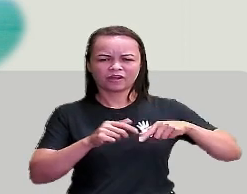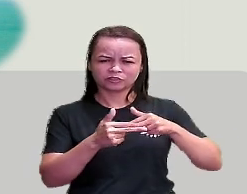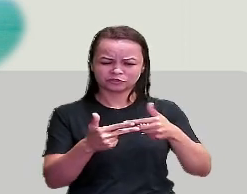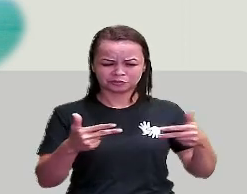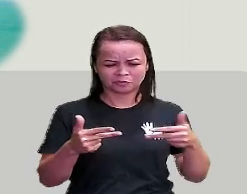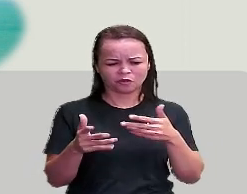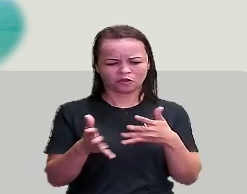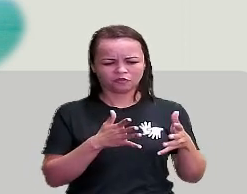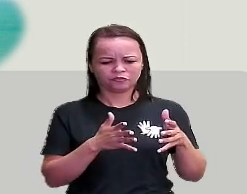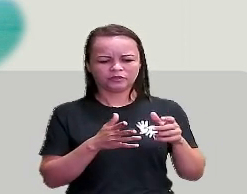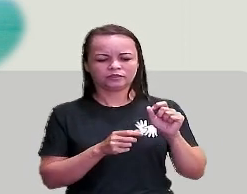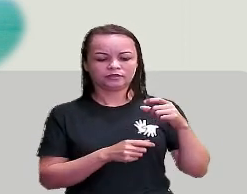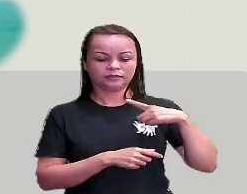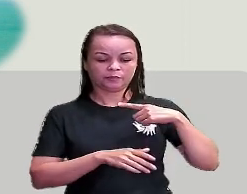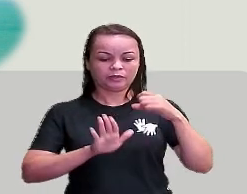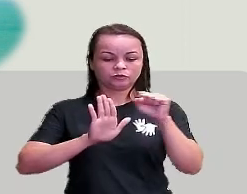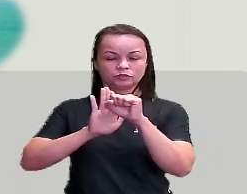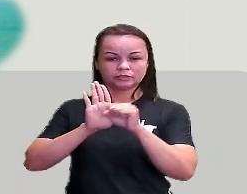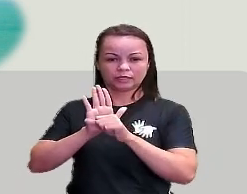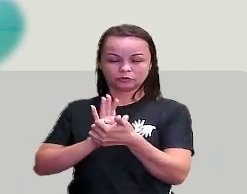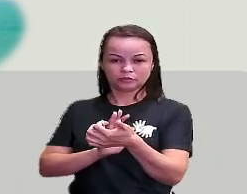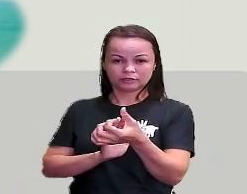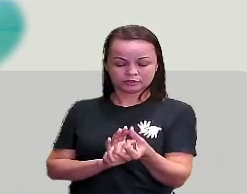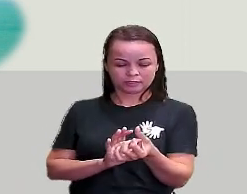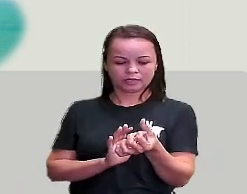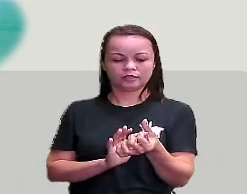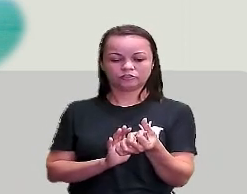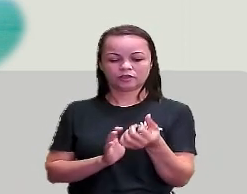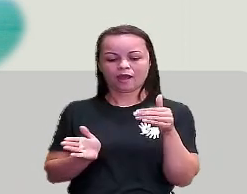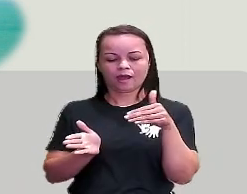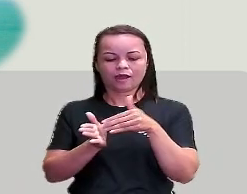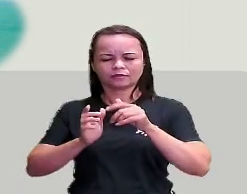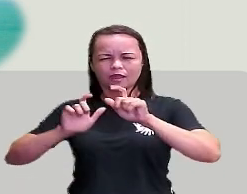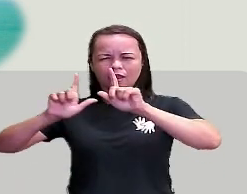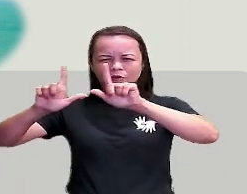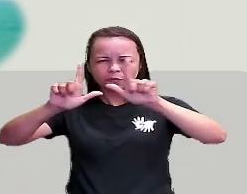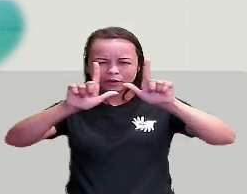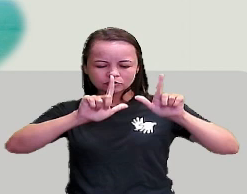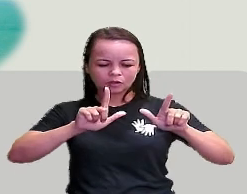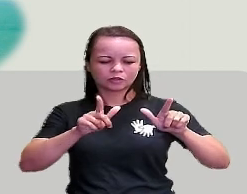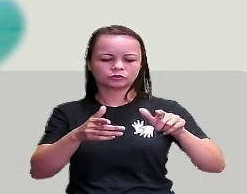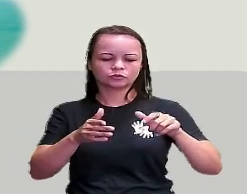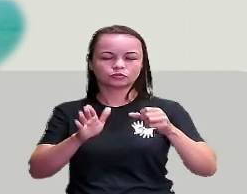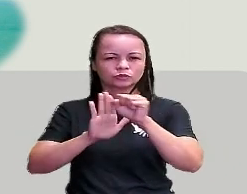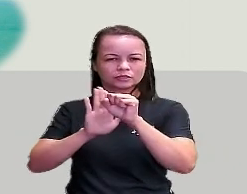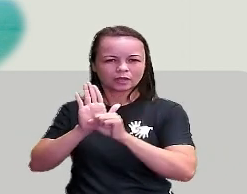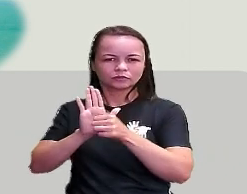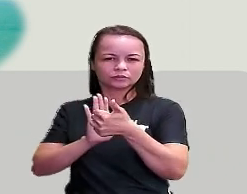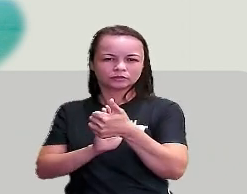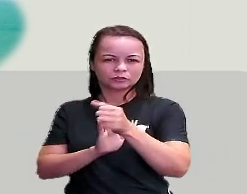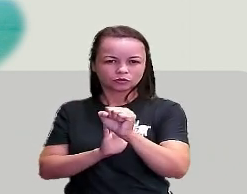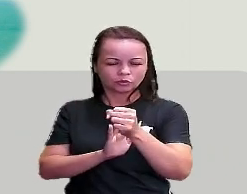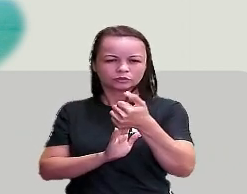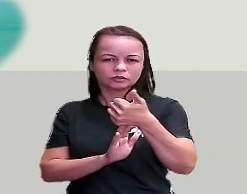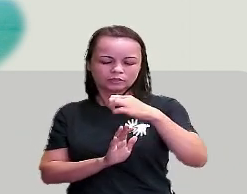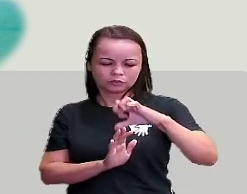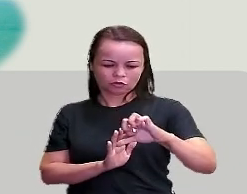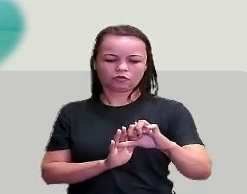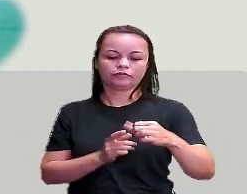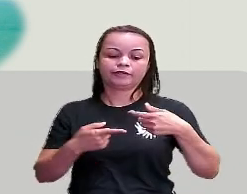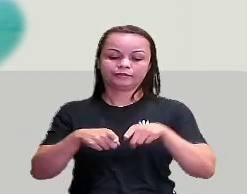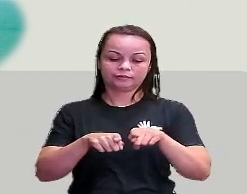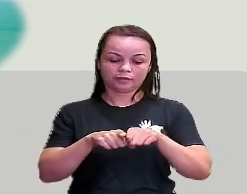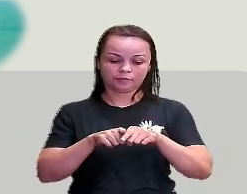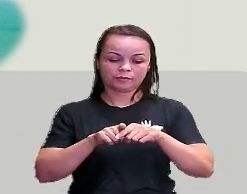e fachadas de azulejos do século XVIII e XIX, além de obras neoclássicas e ecléticas